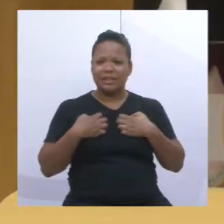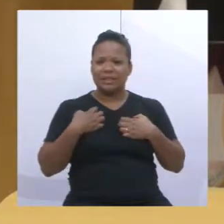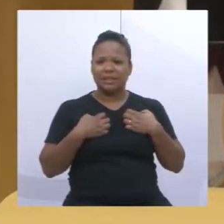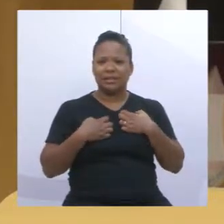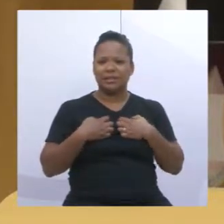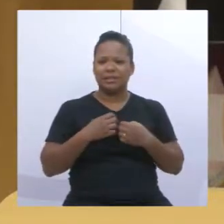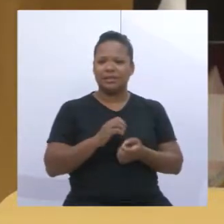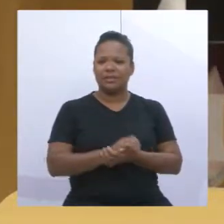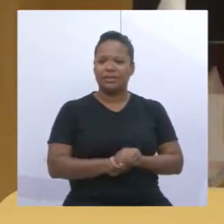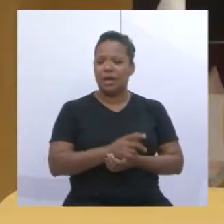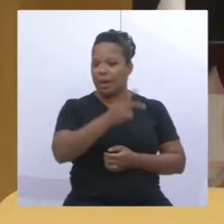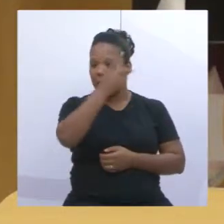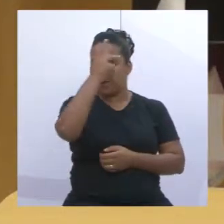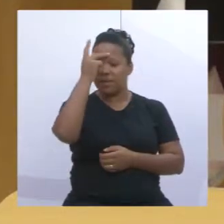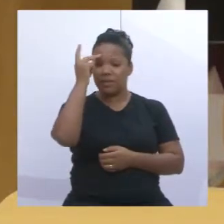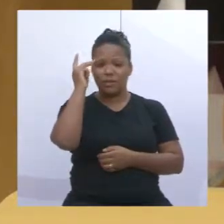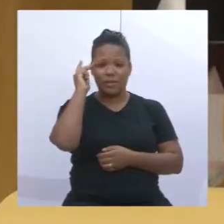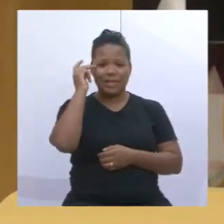que já estão